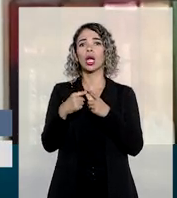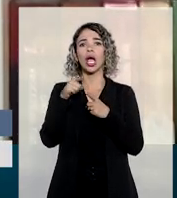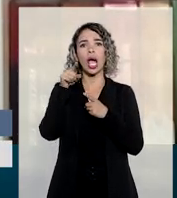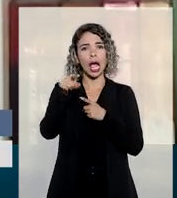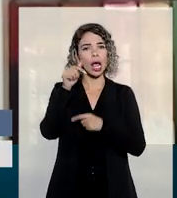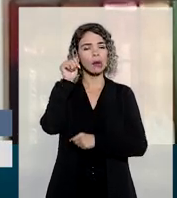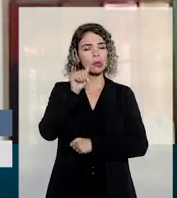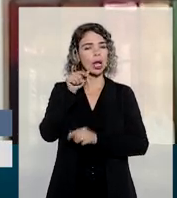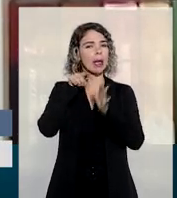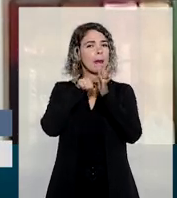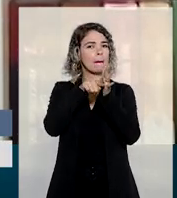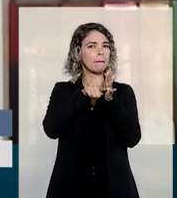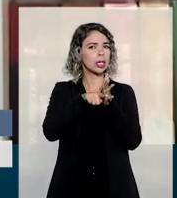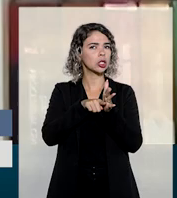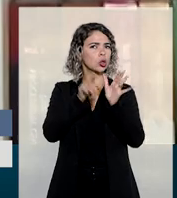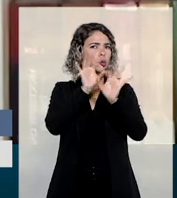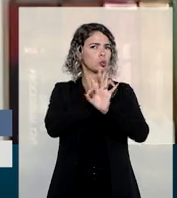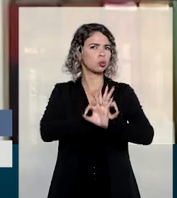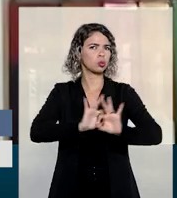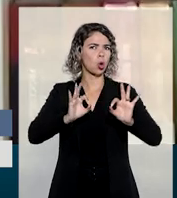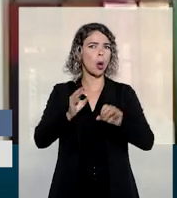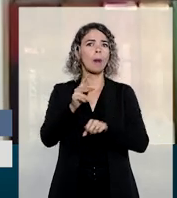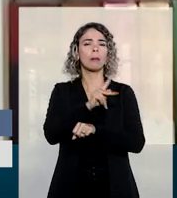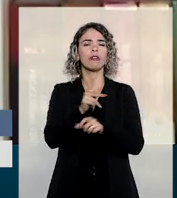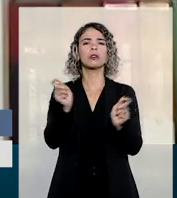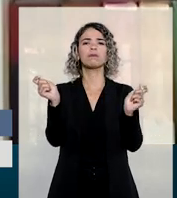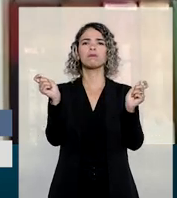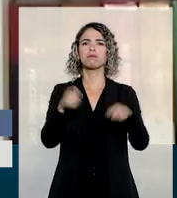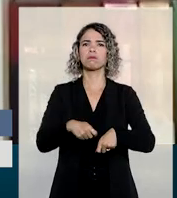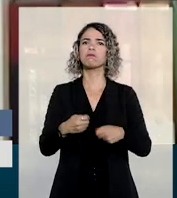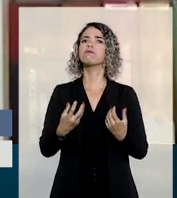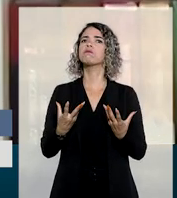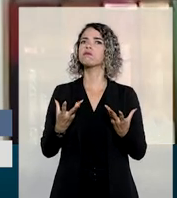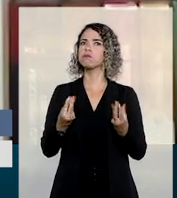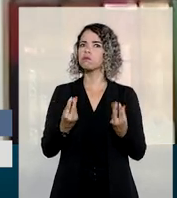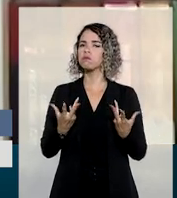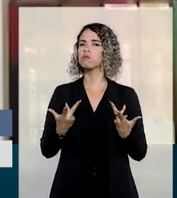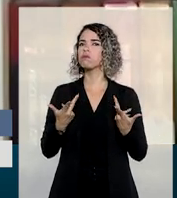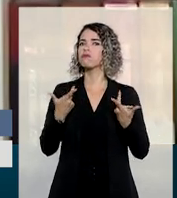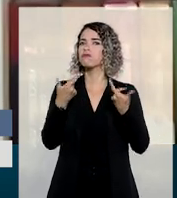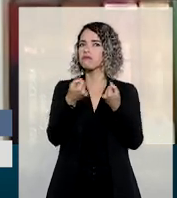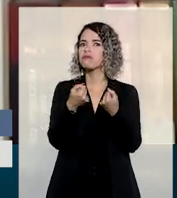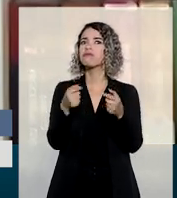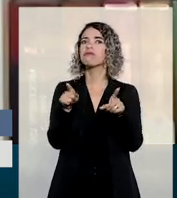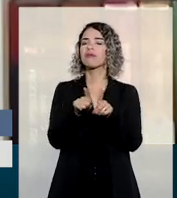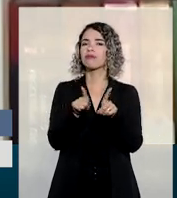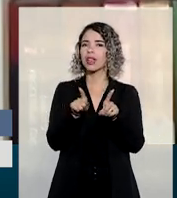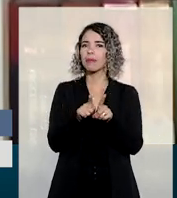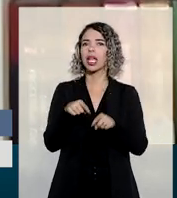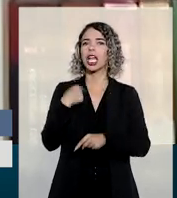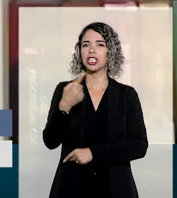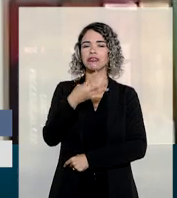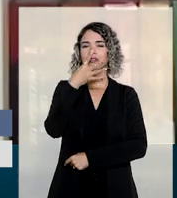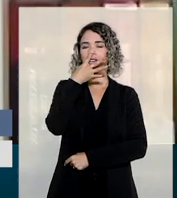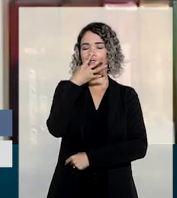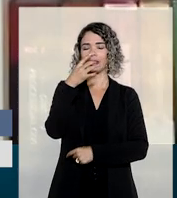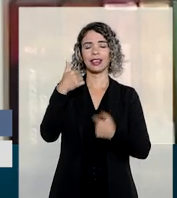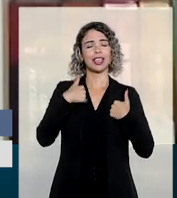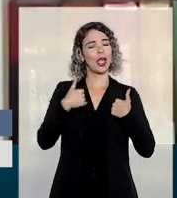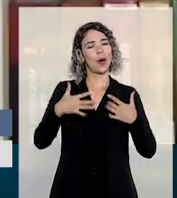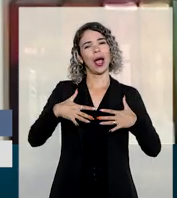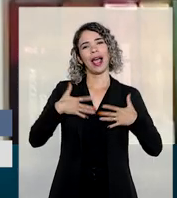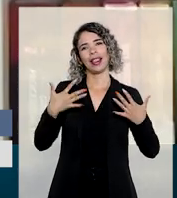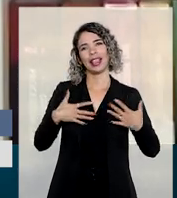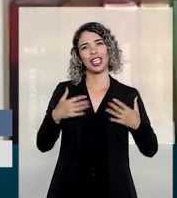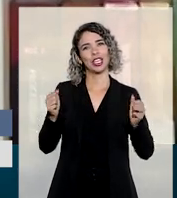sentidos, porque é uma pesquisadora fantástica, uma professora muito competente e é uma professora inspiradora para